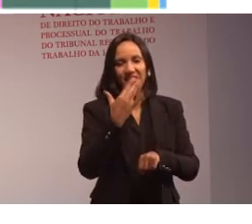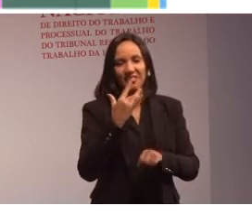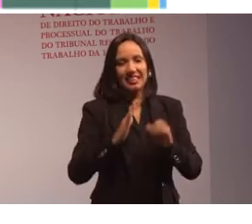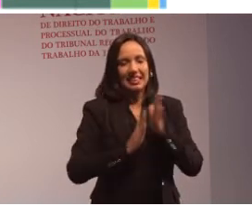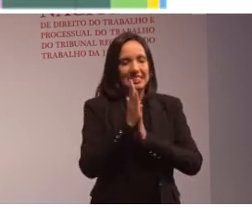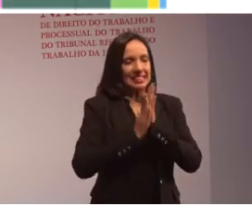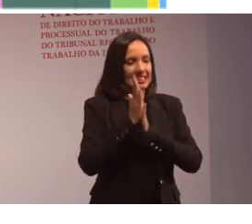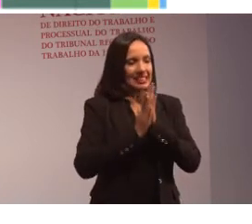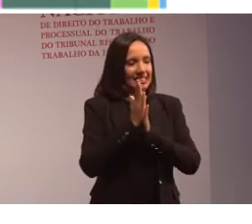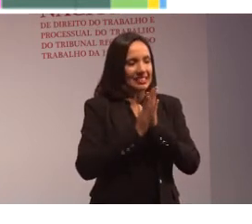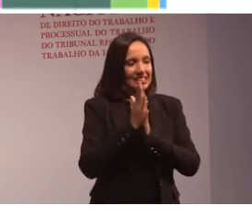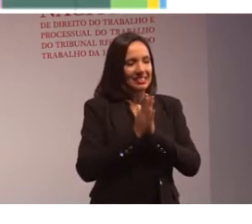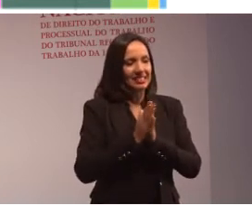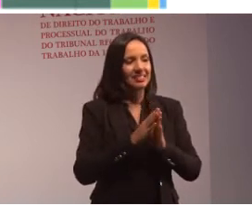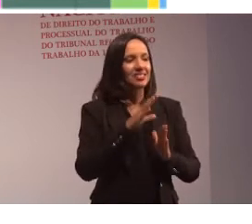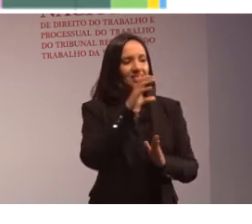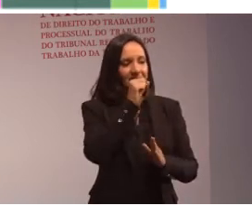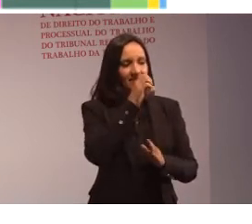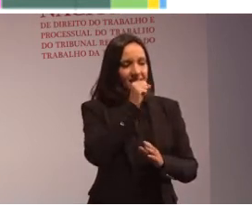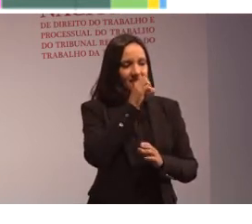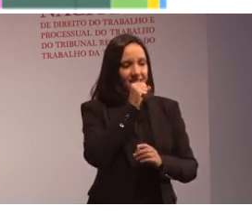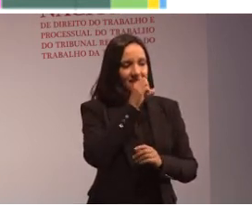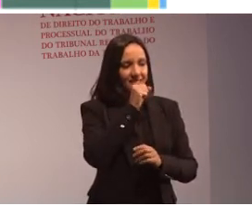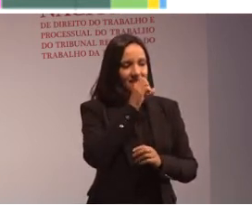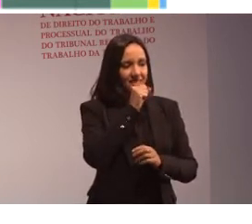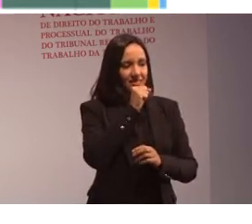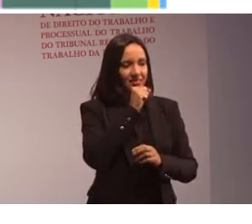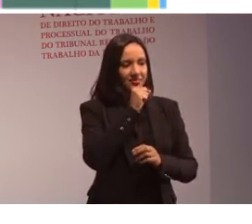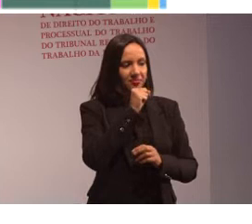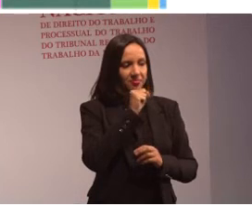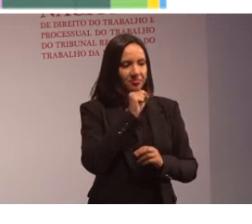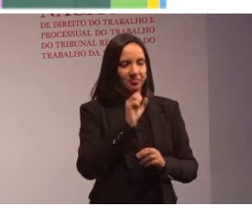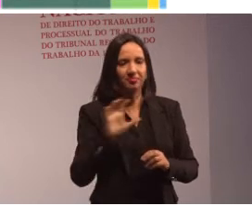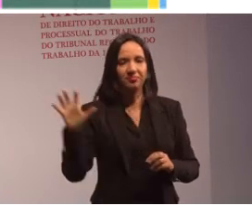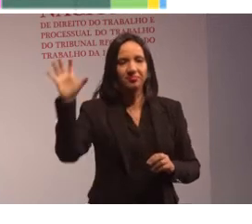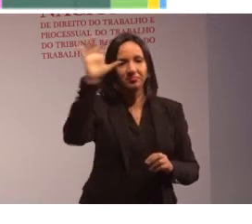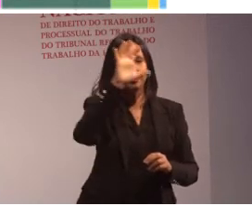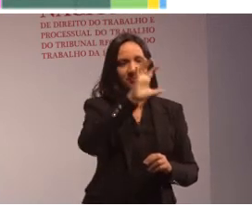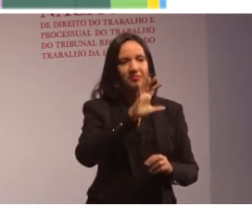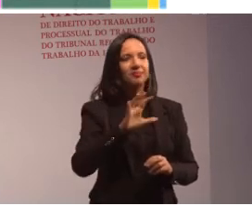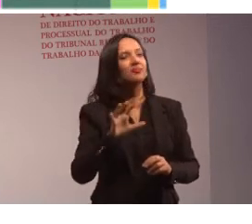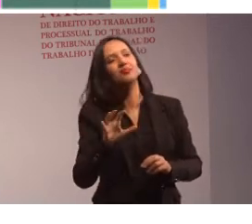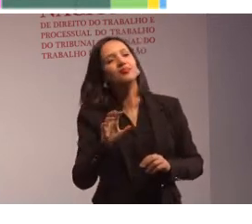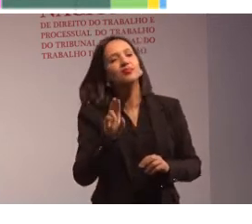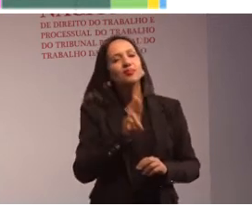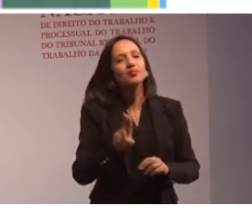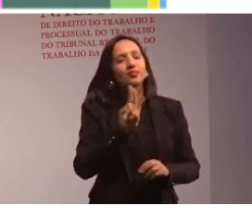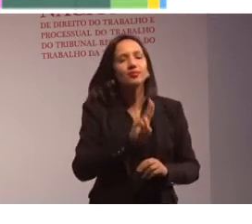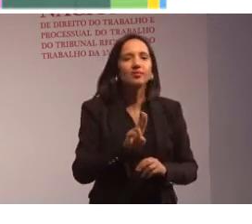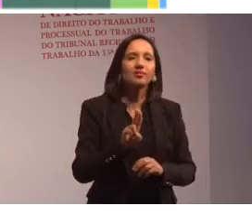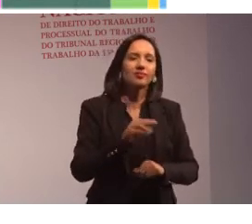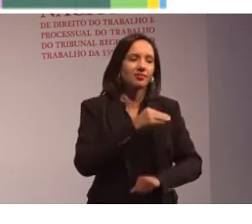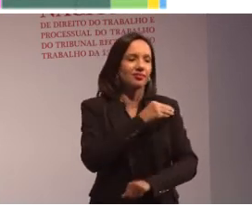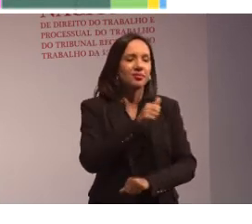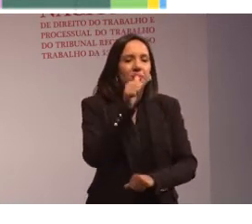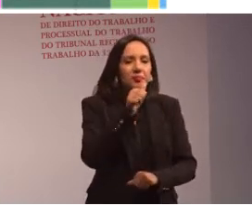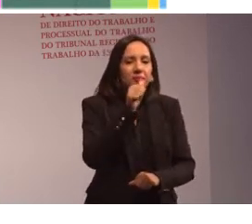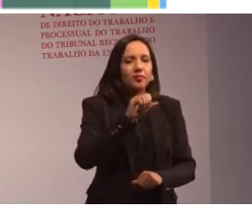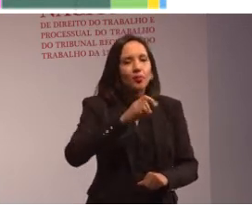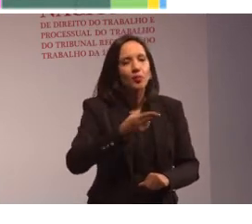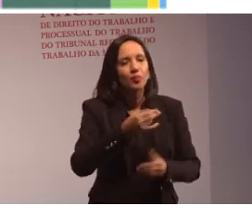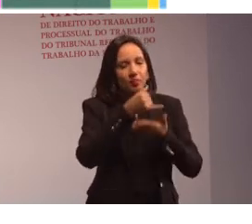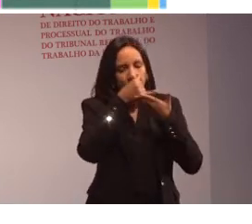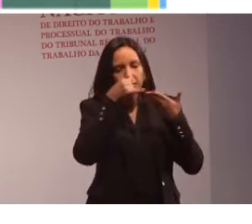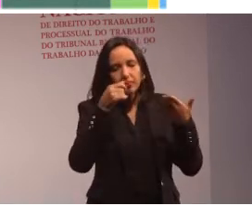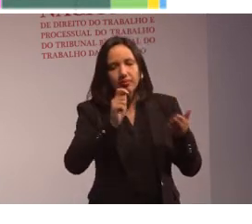Rússia e na Mongólia, pega mais os transtornos relacionados ao uso de álcool e outras drogas, né? E ali, né, na